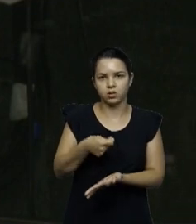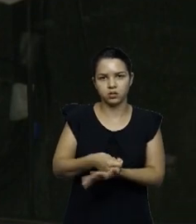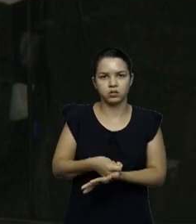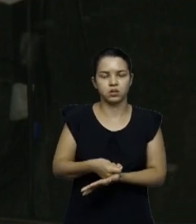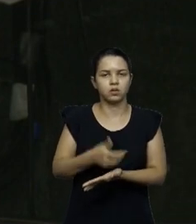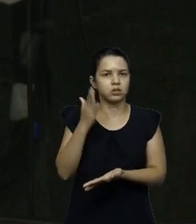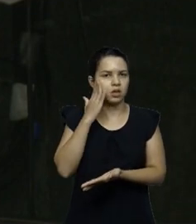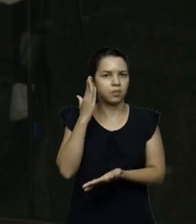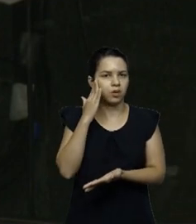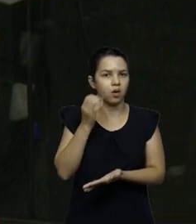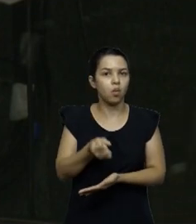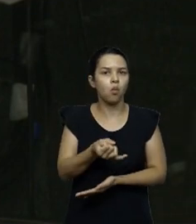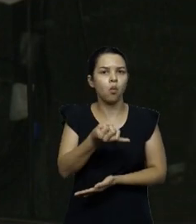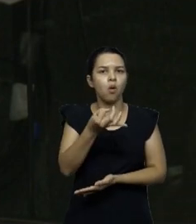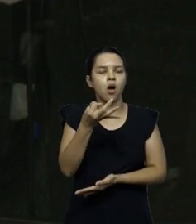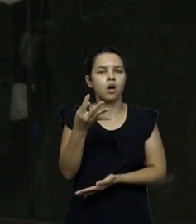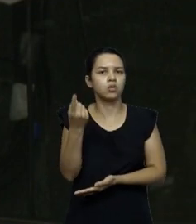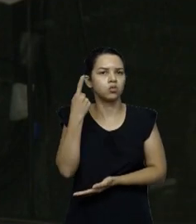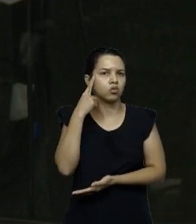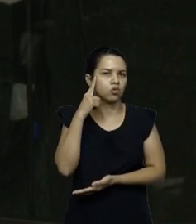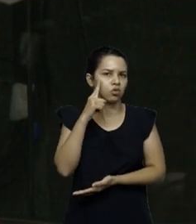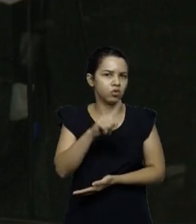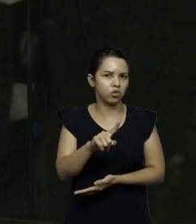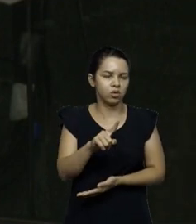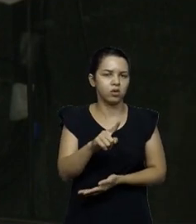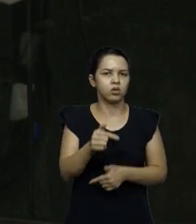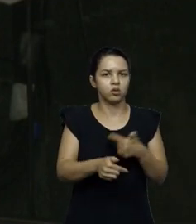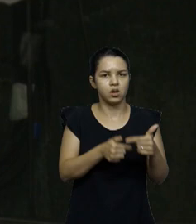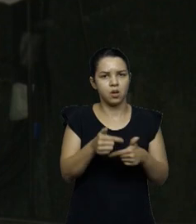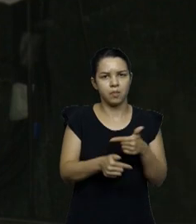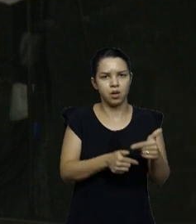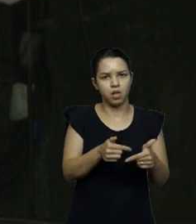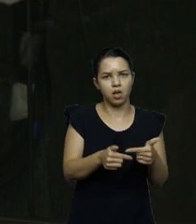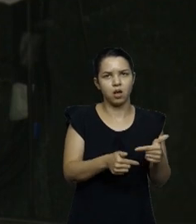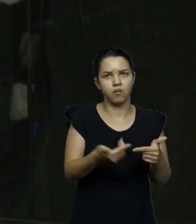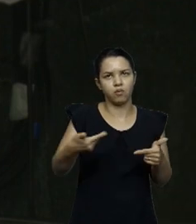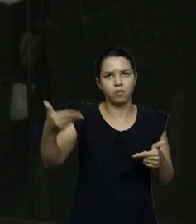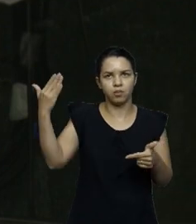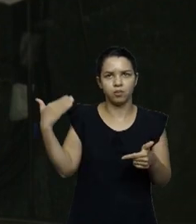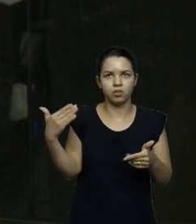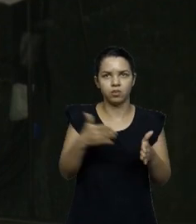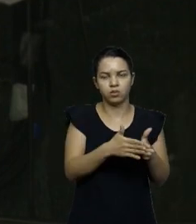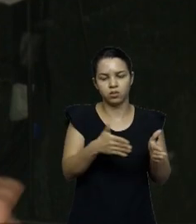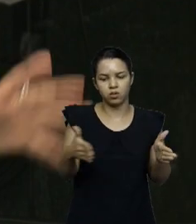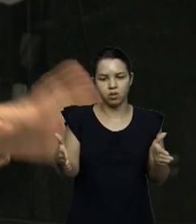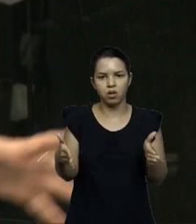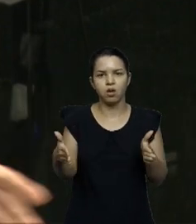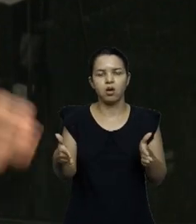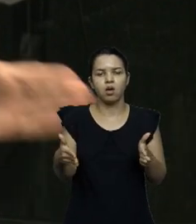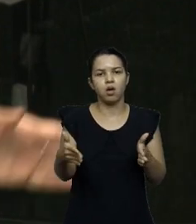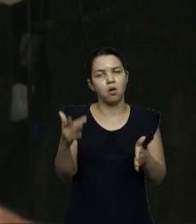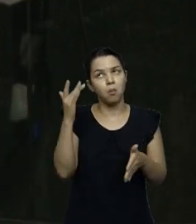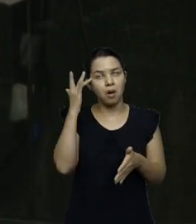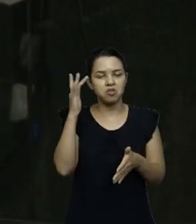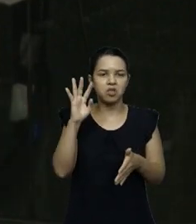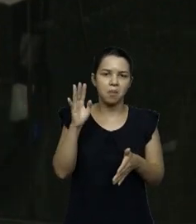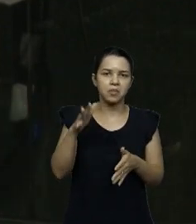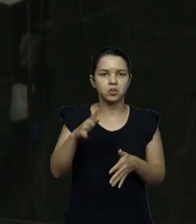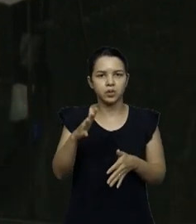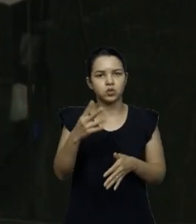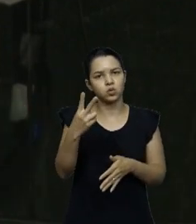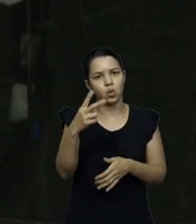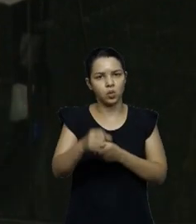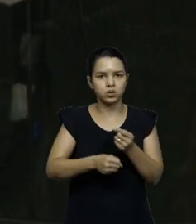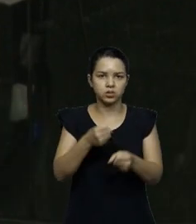exatamente eu tinha trabalhado anteriormente coloquei lá o que eu imaginava dois anos três coloquei o que